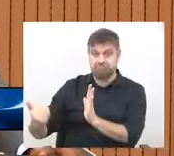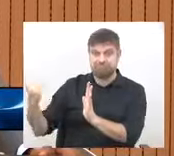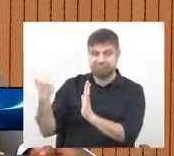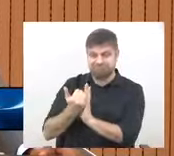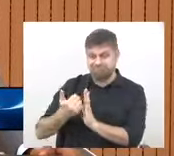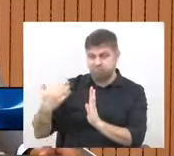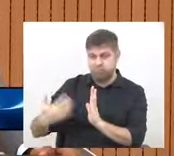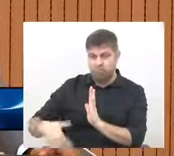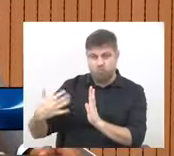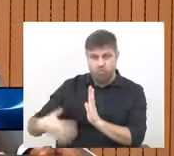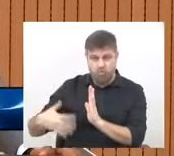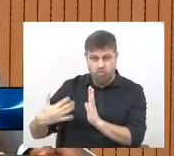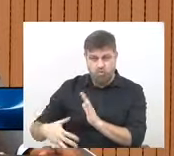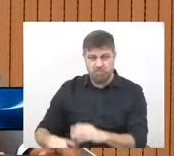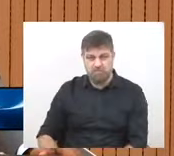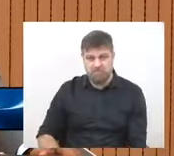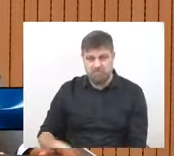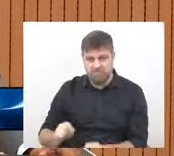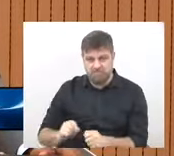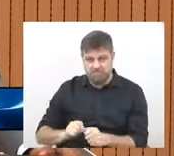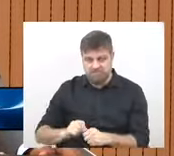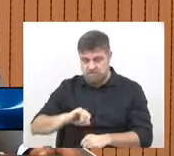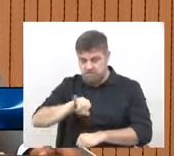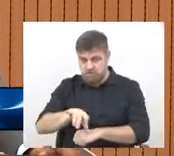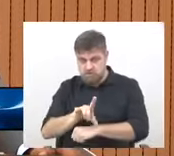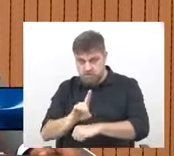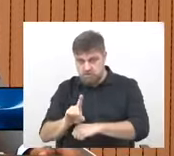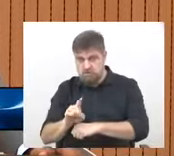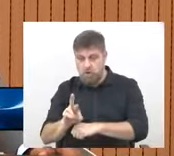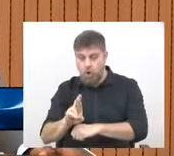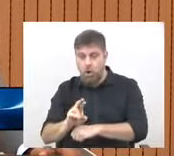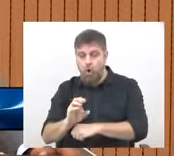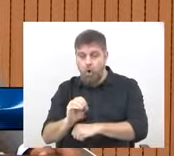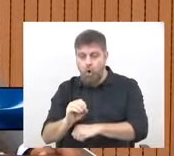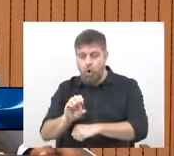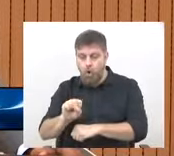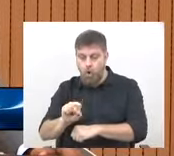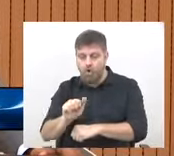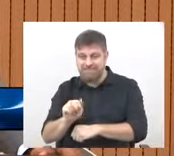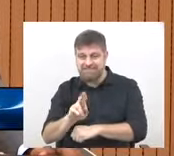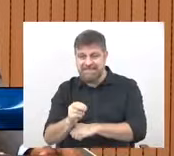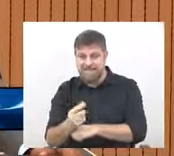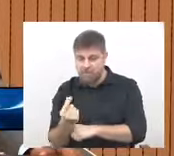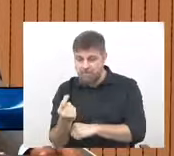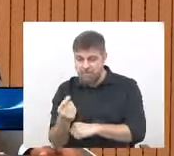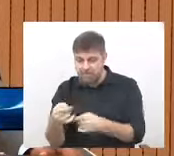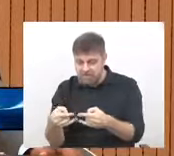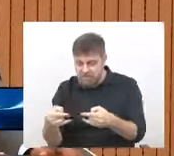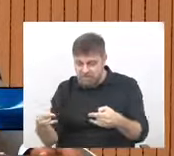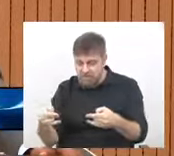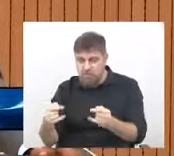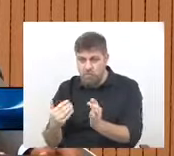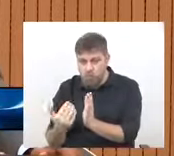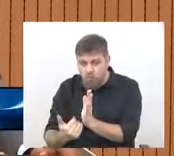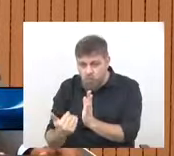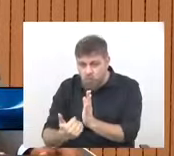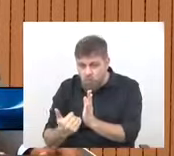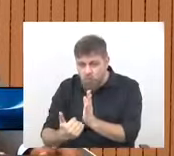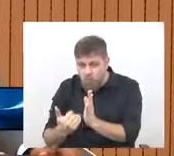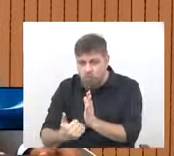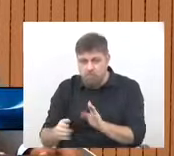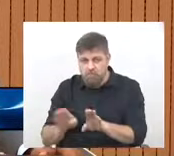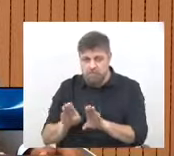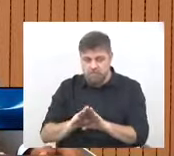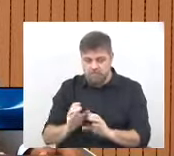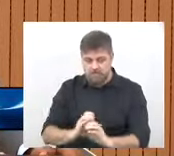do que o valor. Foi residencial Jardim Rosário, onde eles pagaram um valor menor. Foi instalada a rede de água, a